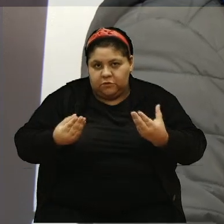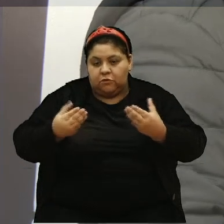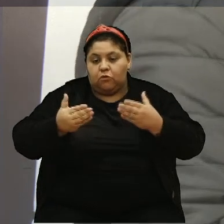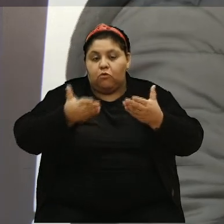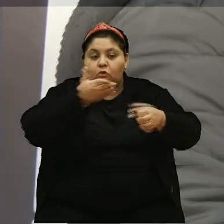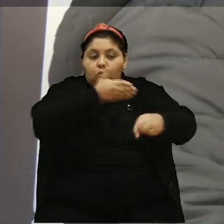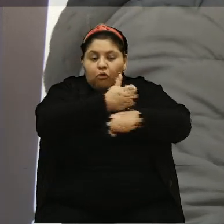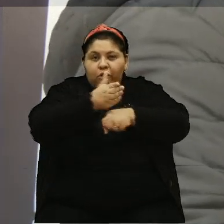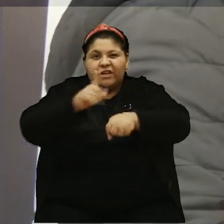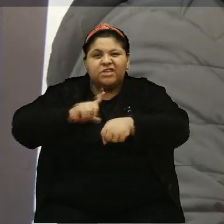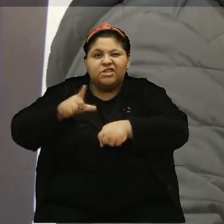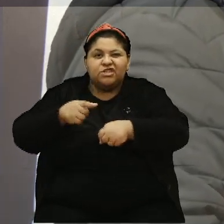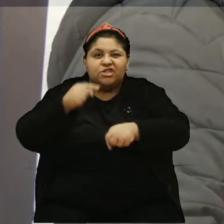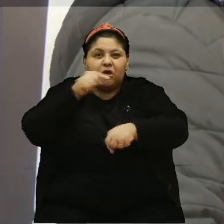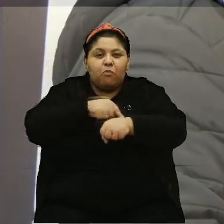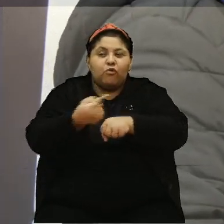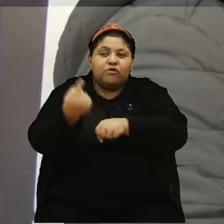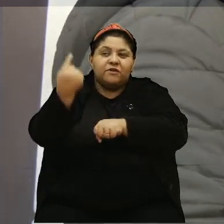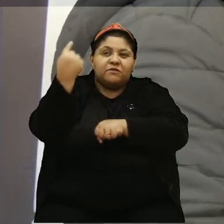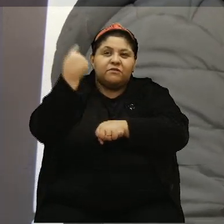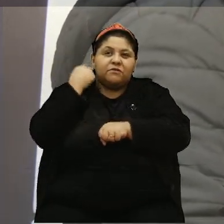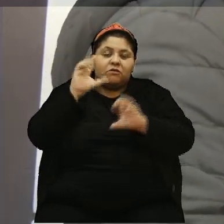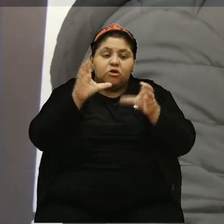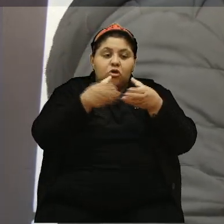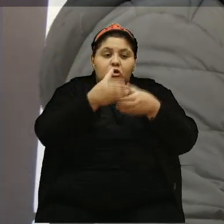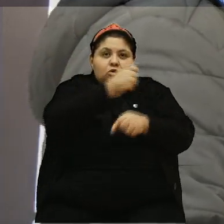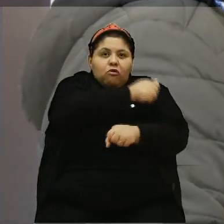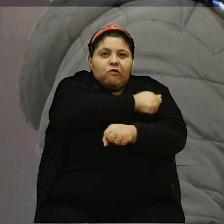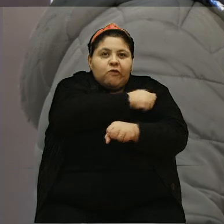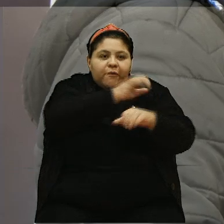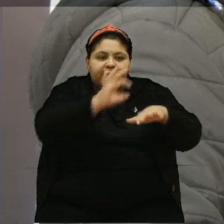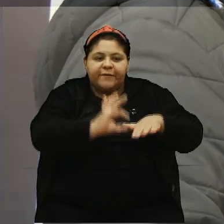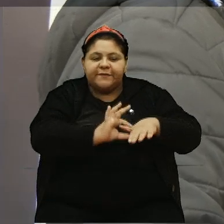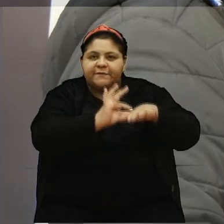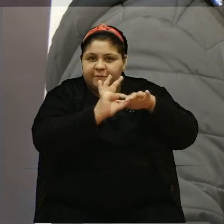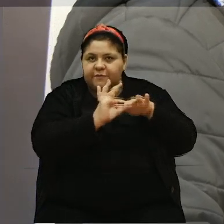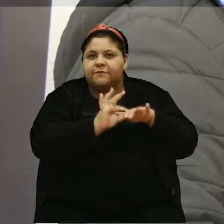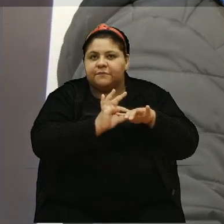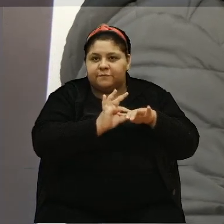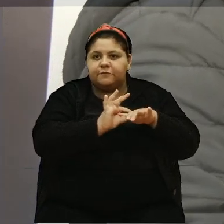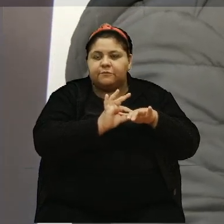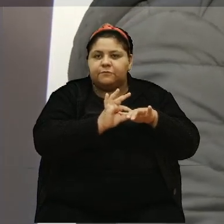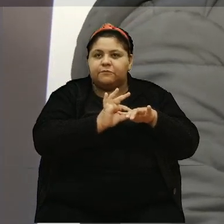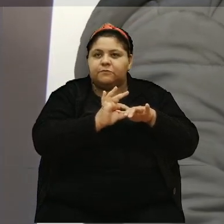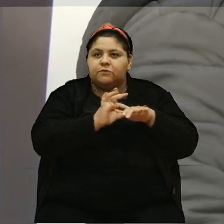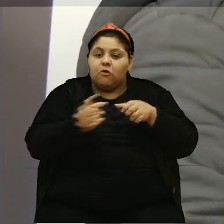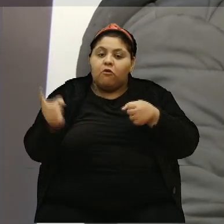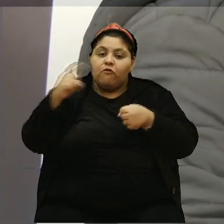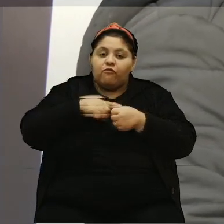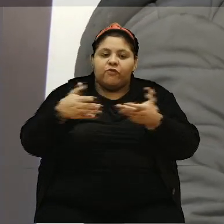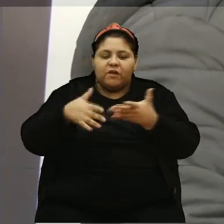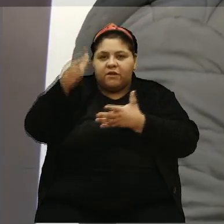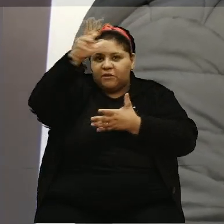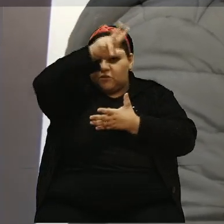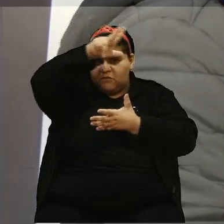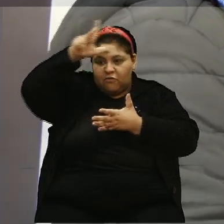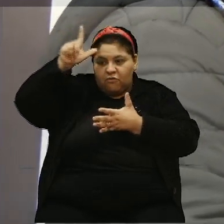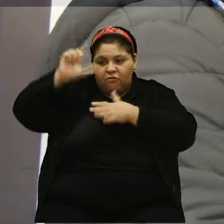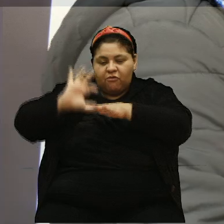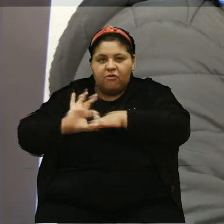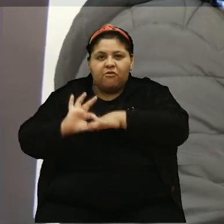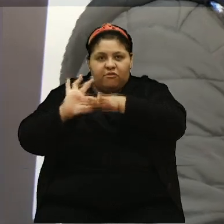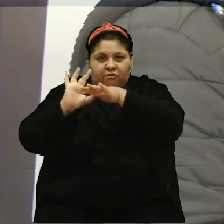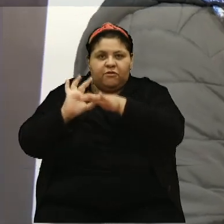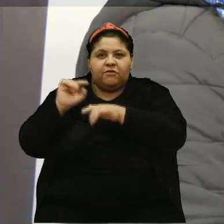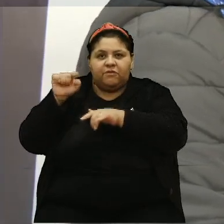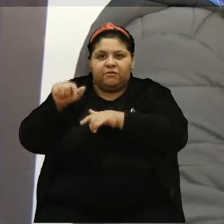envolvimento que se tinha muito tempo atrás com o grêmio estudantil, lideranças estudantis, voltando, e a Prefeitura também liderando esta